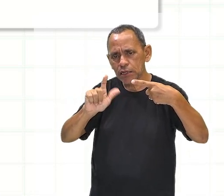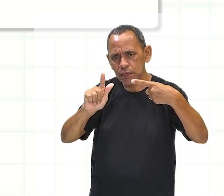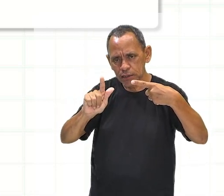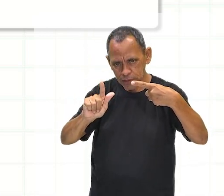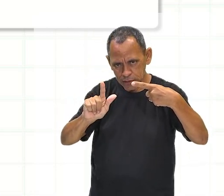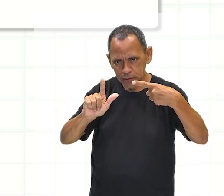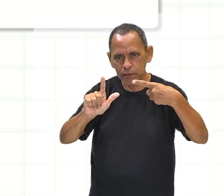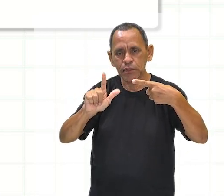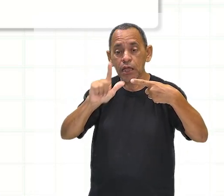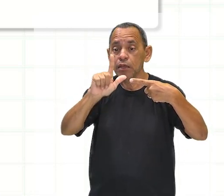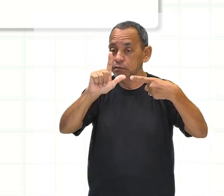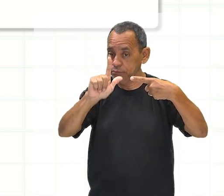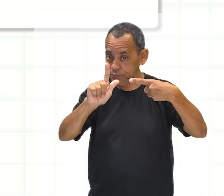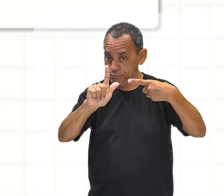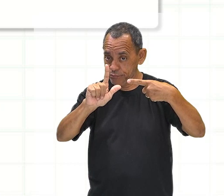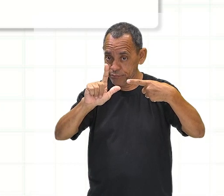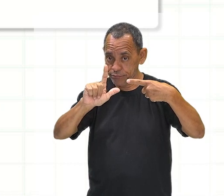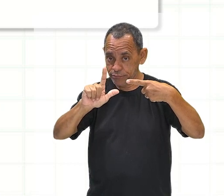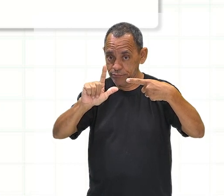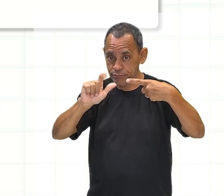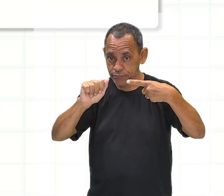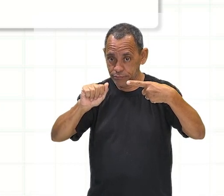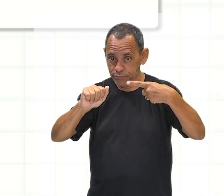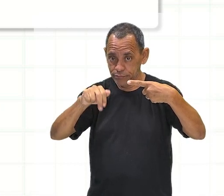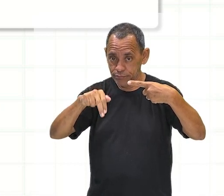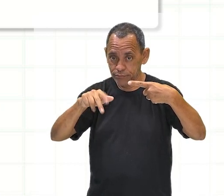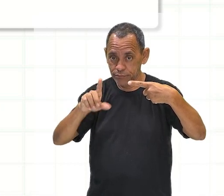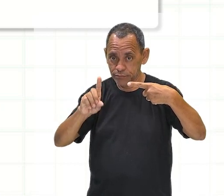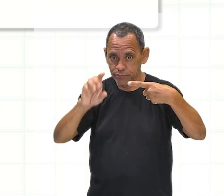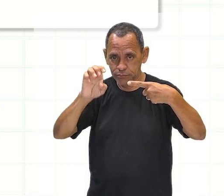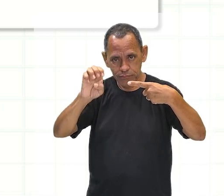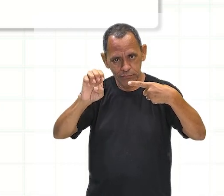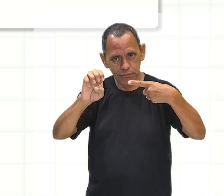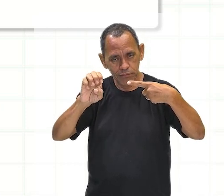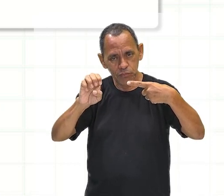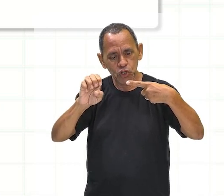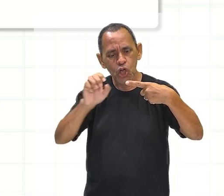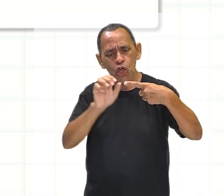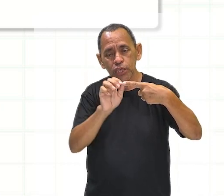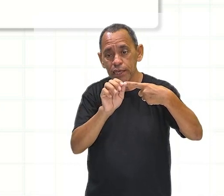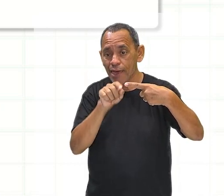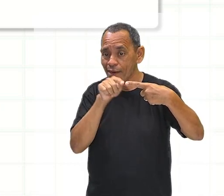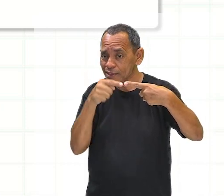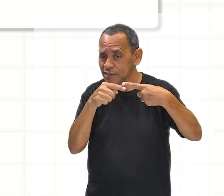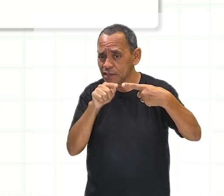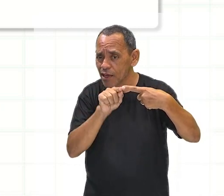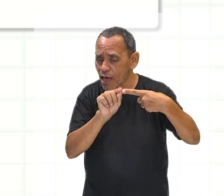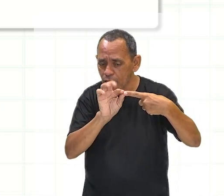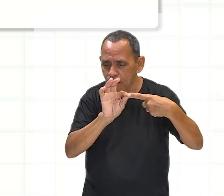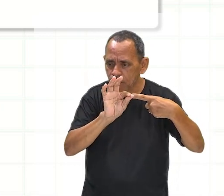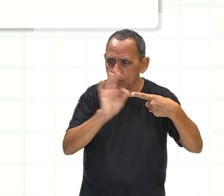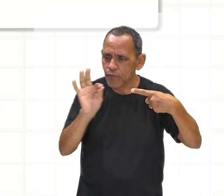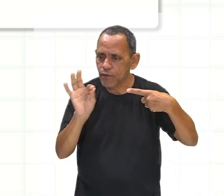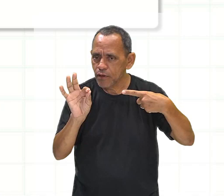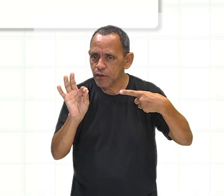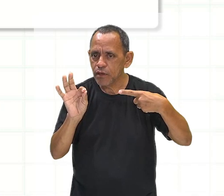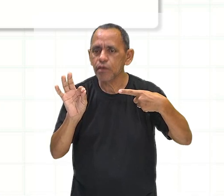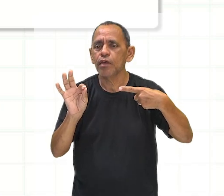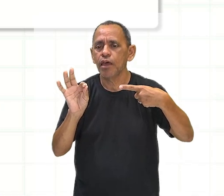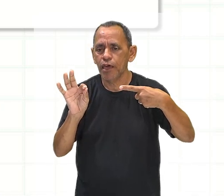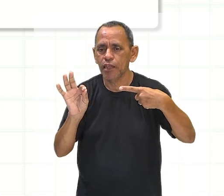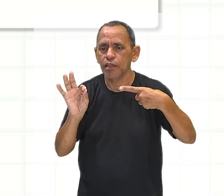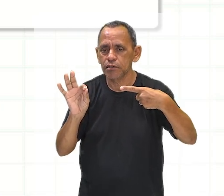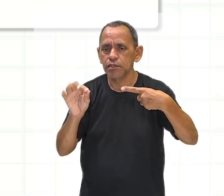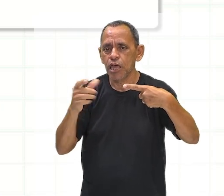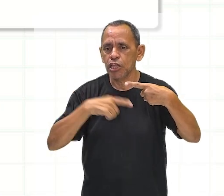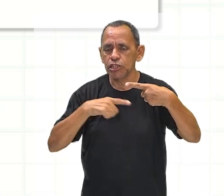responsável por por eliminar esses fluidos, né, e também eliminar a urina. Então a gente tem aí essa